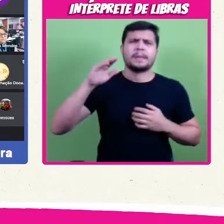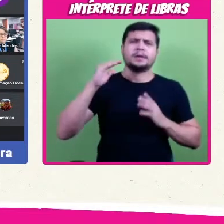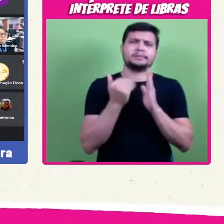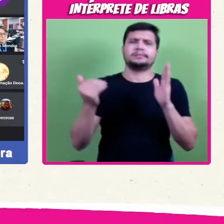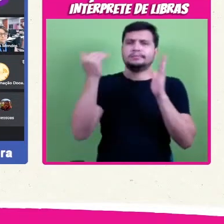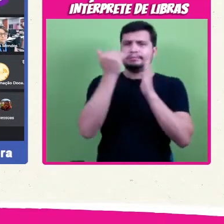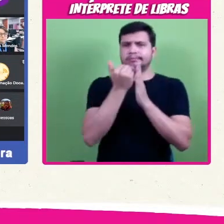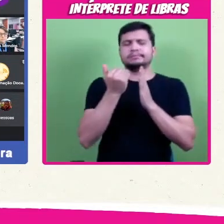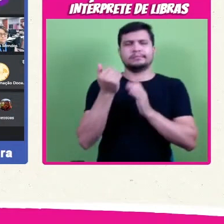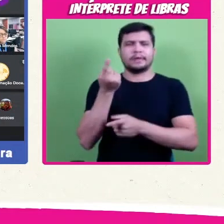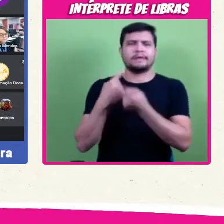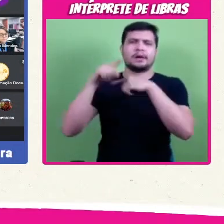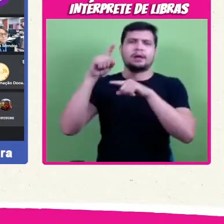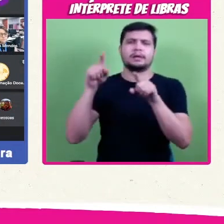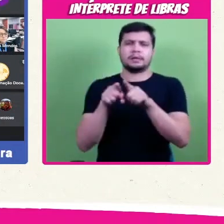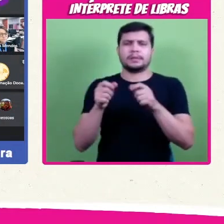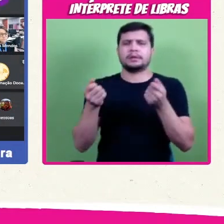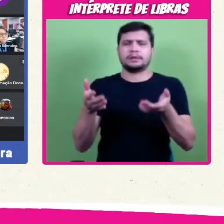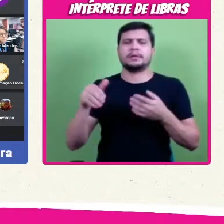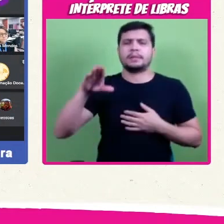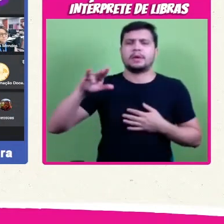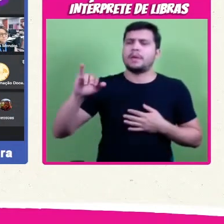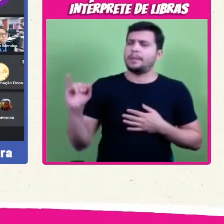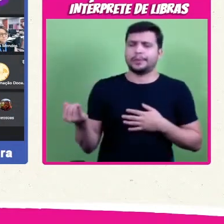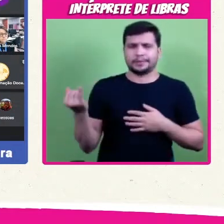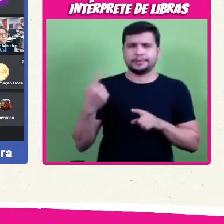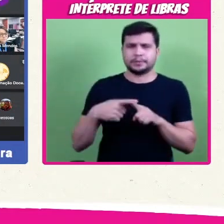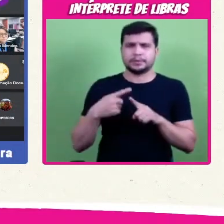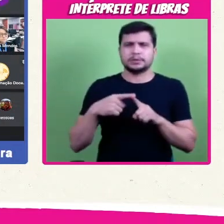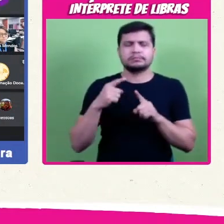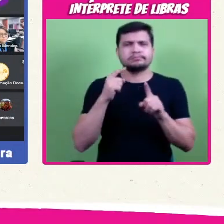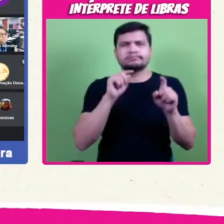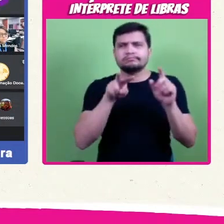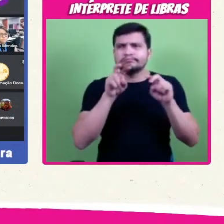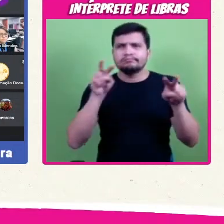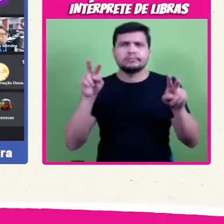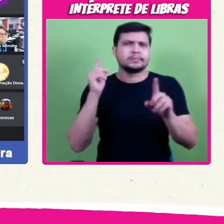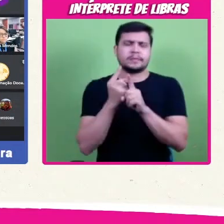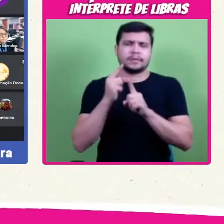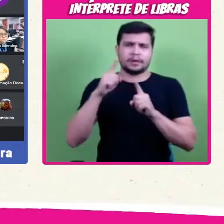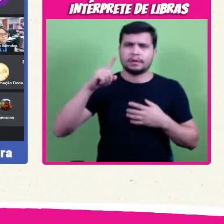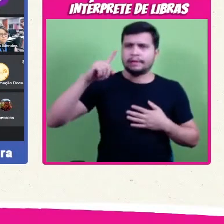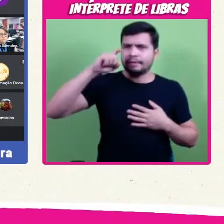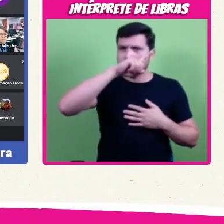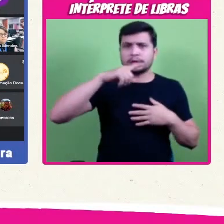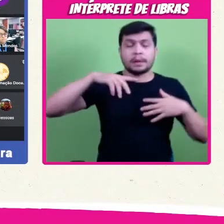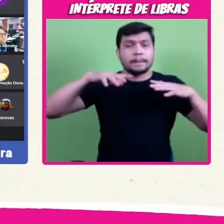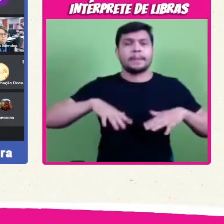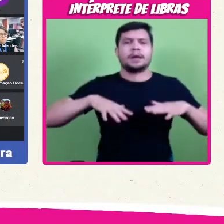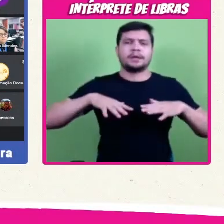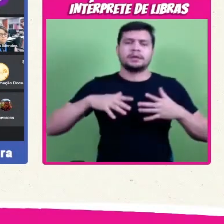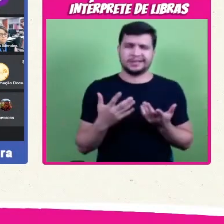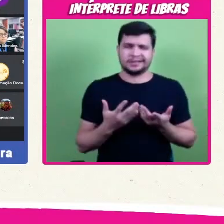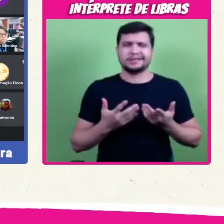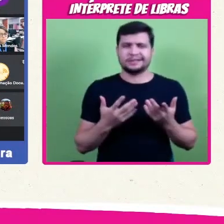a dificuldade está sendo na permanência também. Você precisa acolher essa pessoa, você precisa cuidar dessa